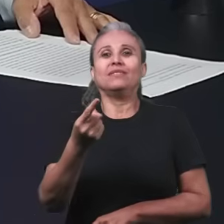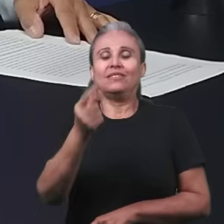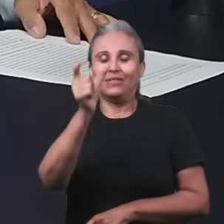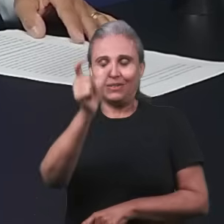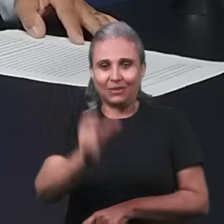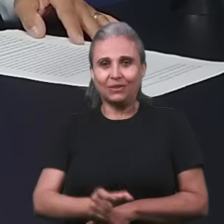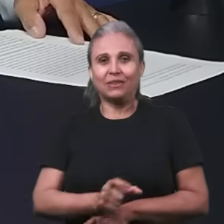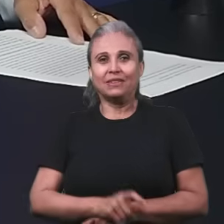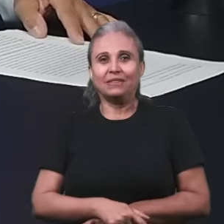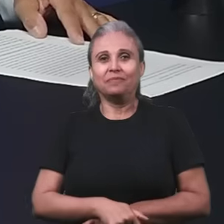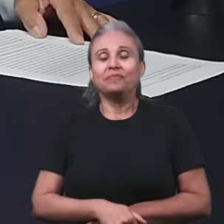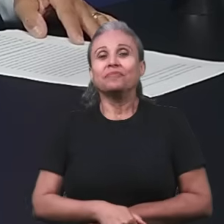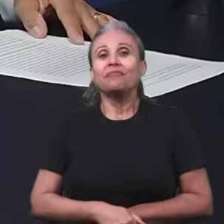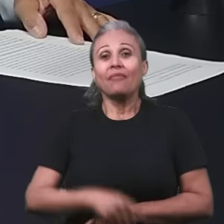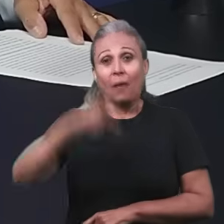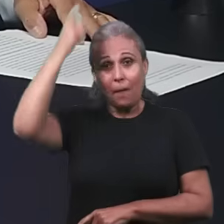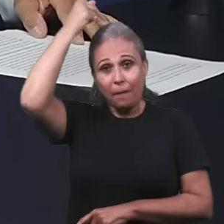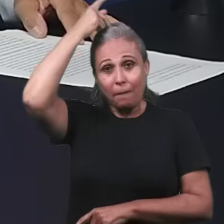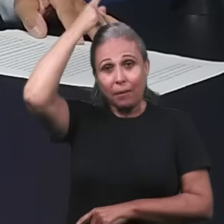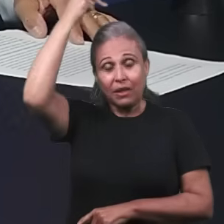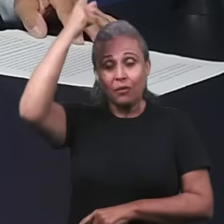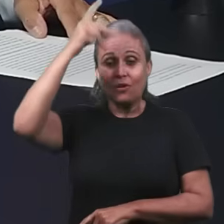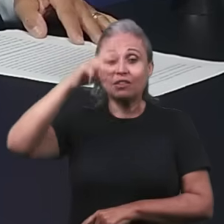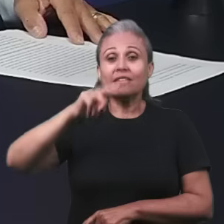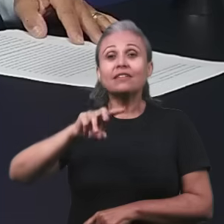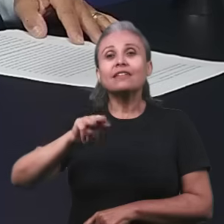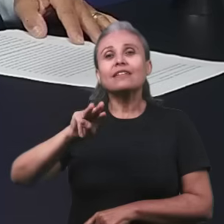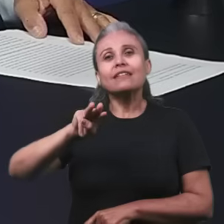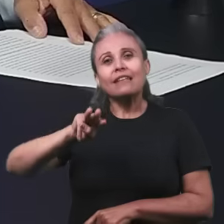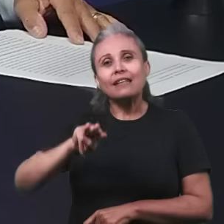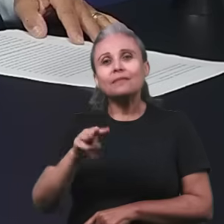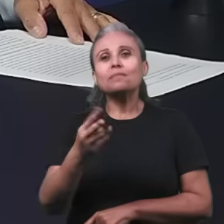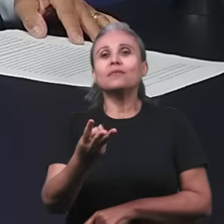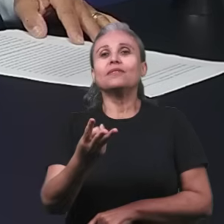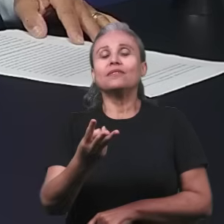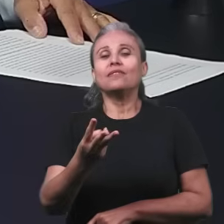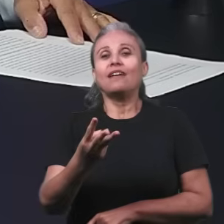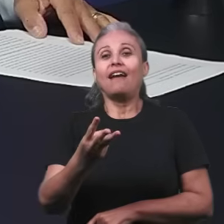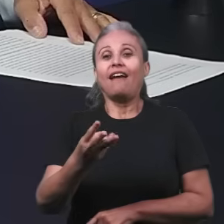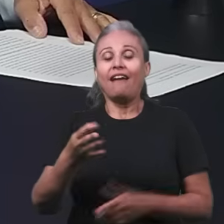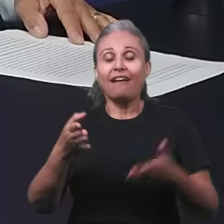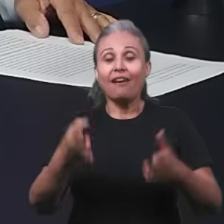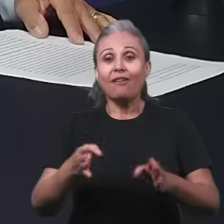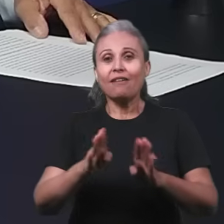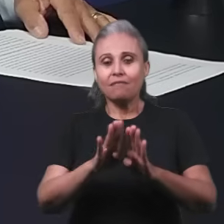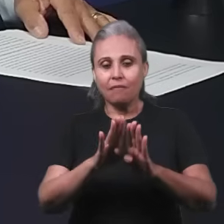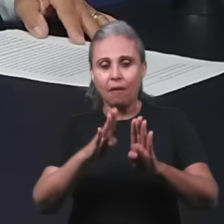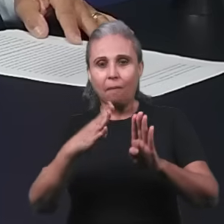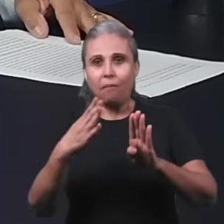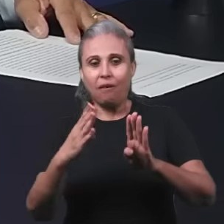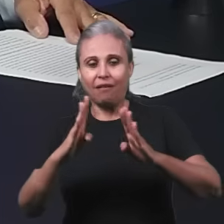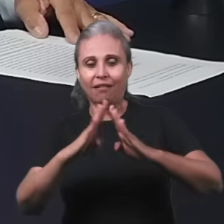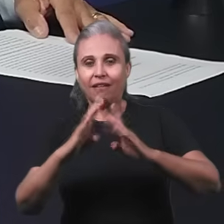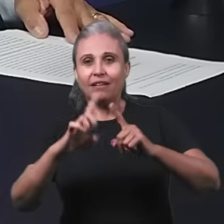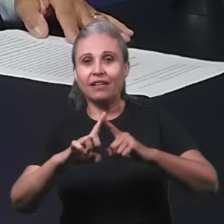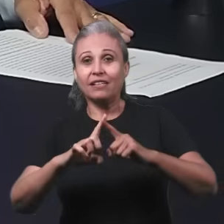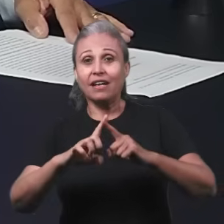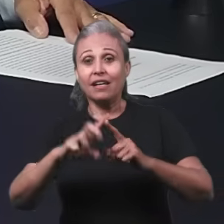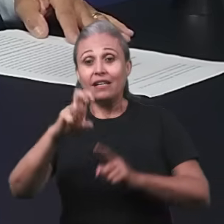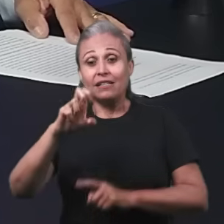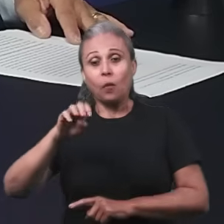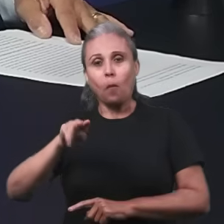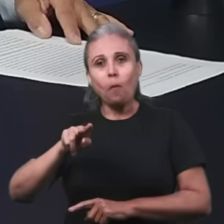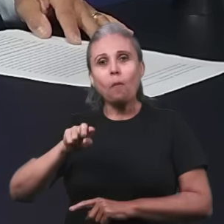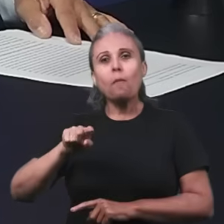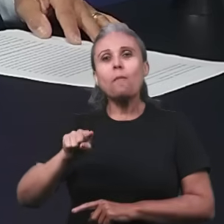Pentecostes, 120, em Pentecostes, 3.000, e agora na Porta Formosa, 5.000. mais 5.000, e não parou.